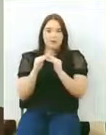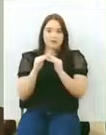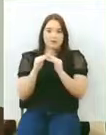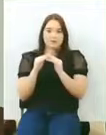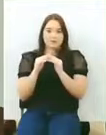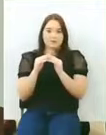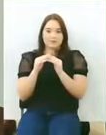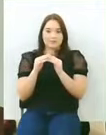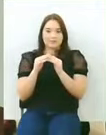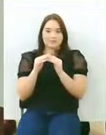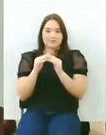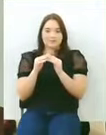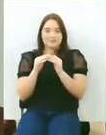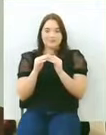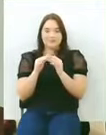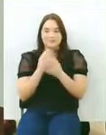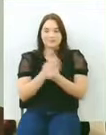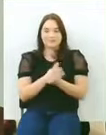Porcelanato.